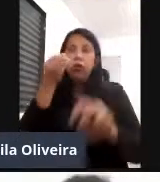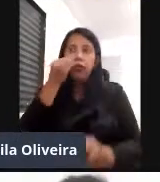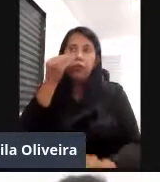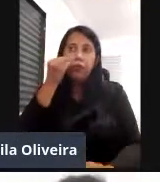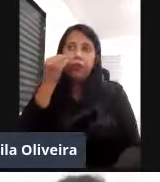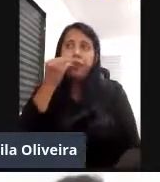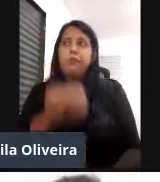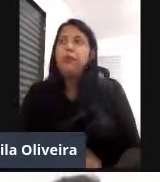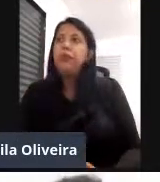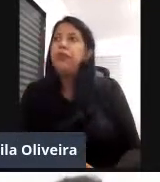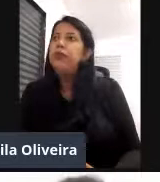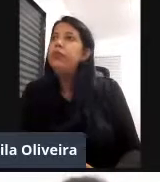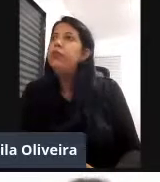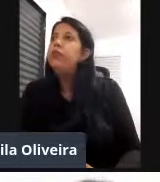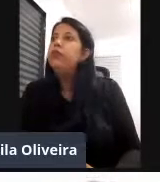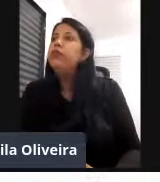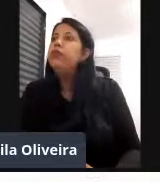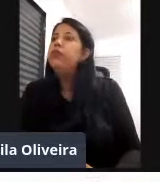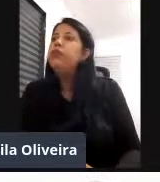vamos ver.